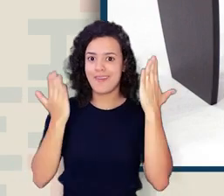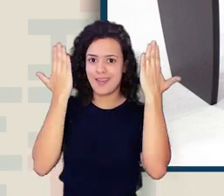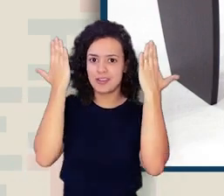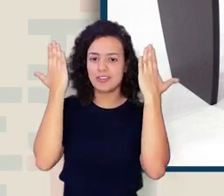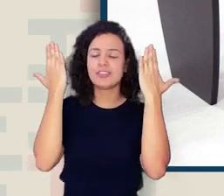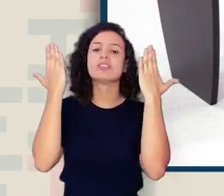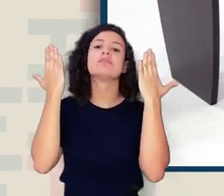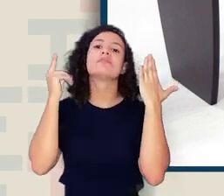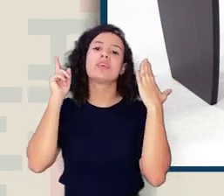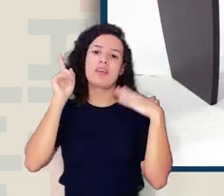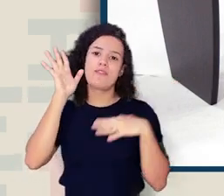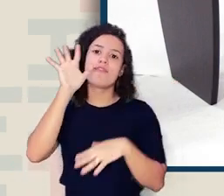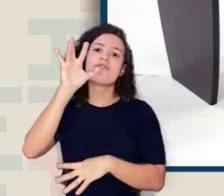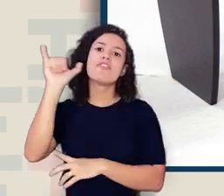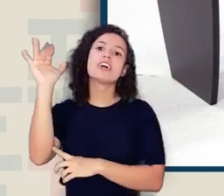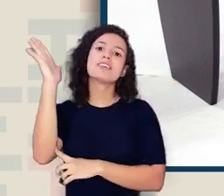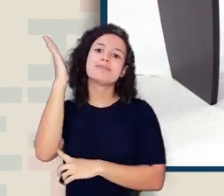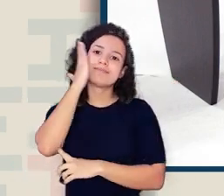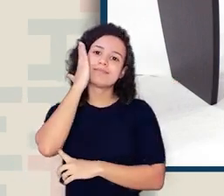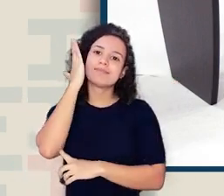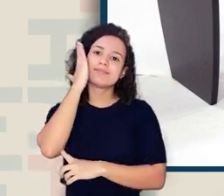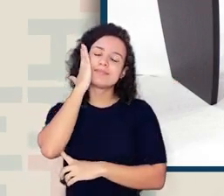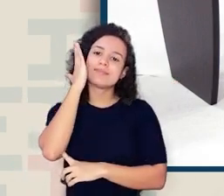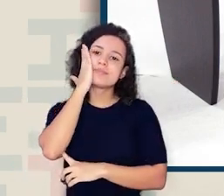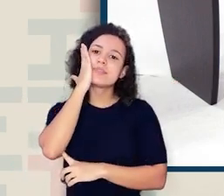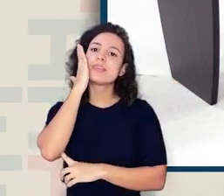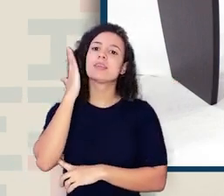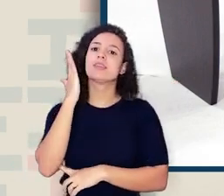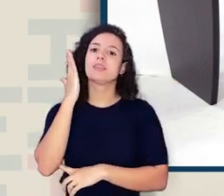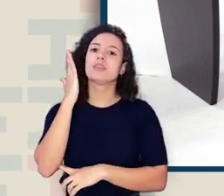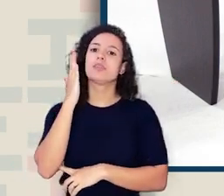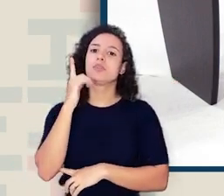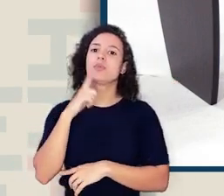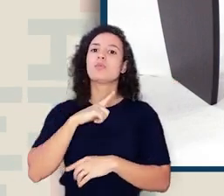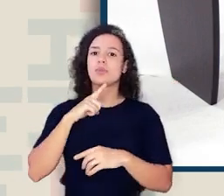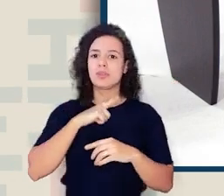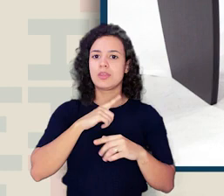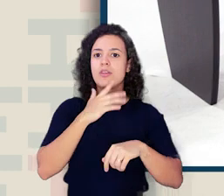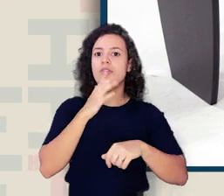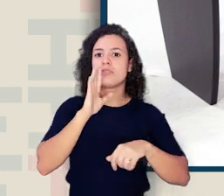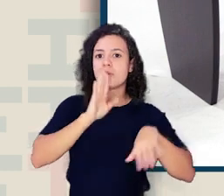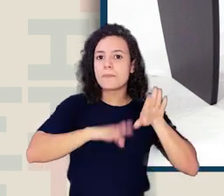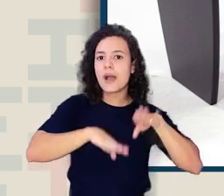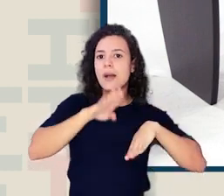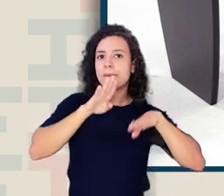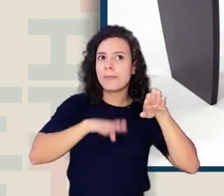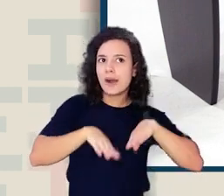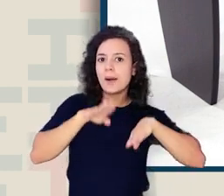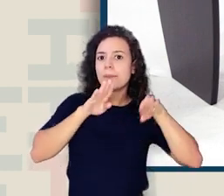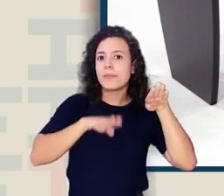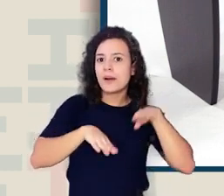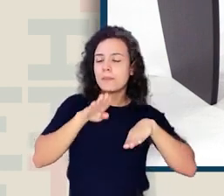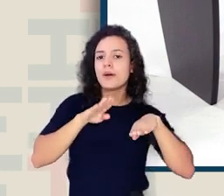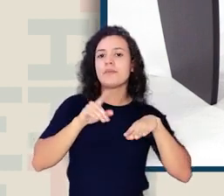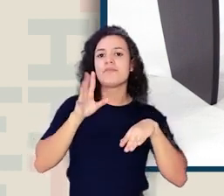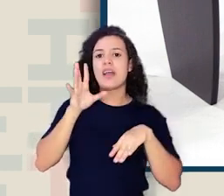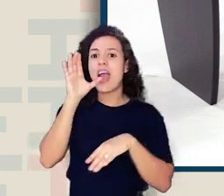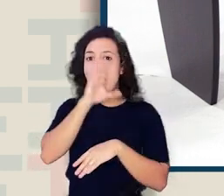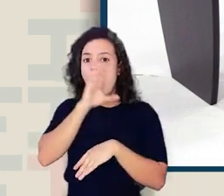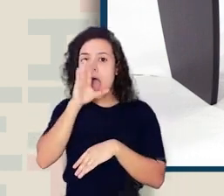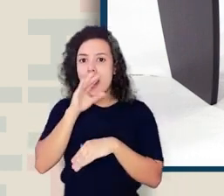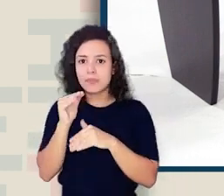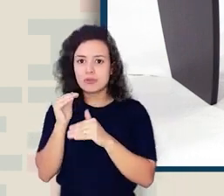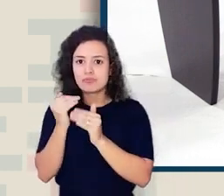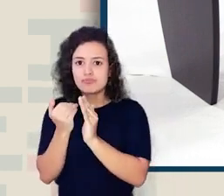das festividades, aí nós vamos entender, desde aquelas primeiras células que eu fiz aqui no tambor, em um